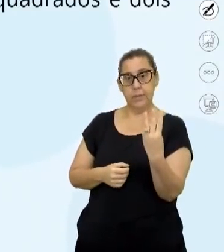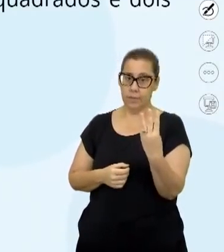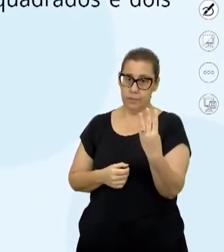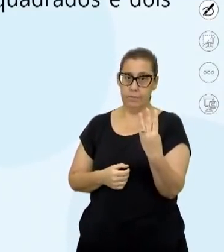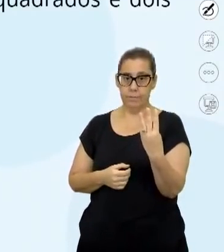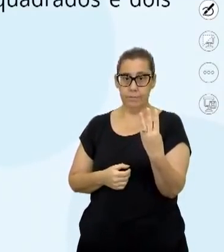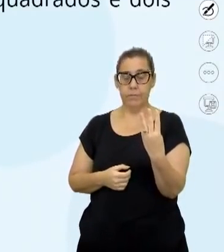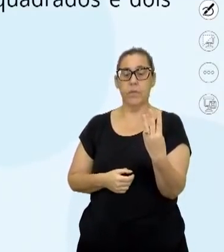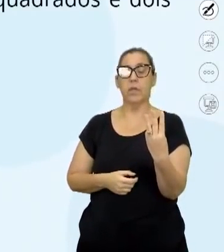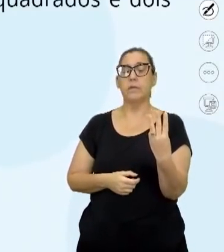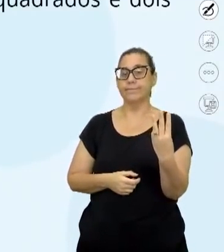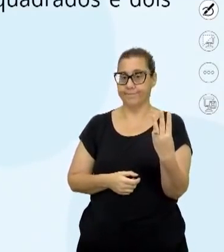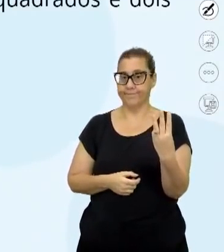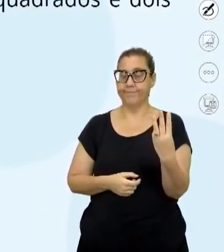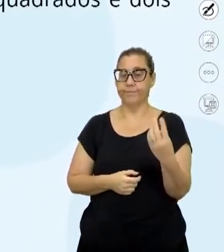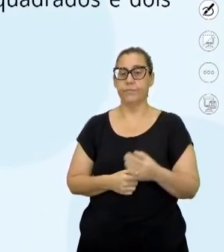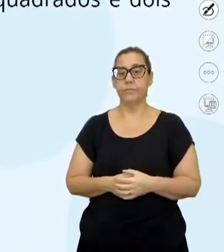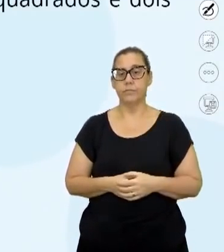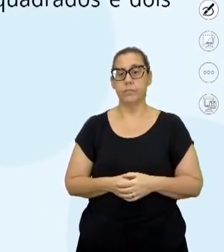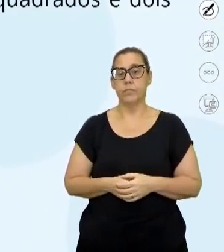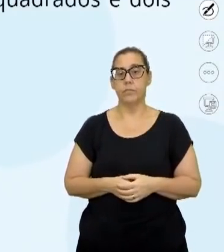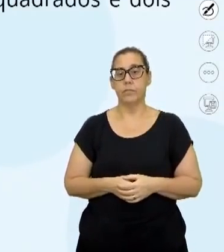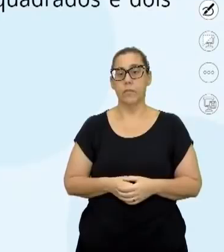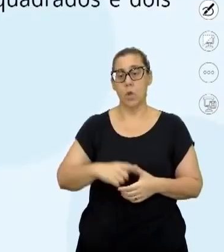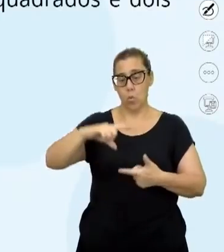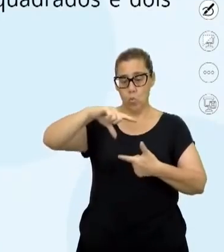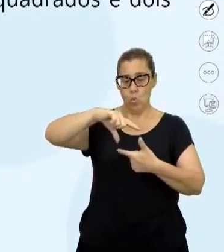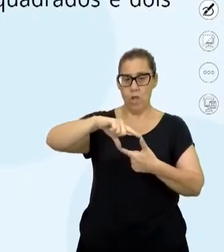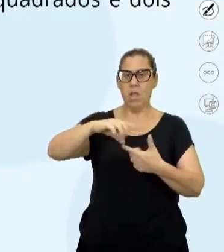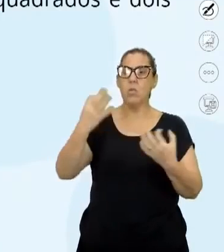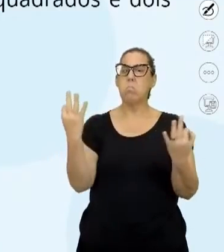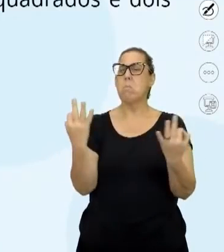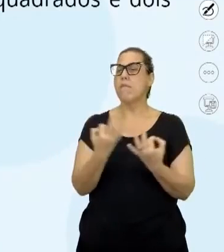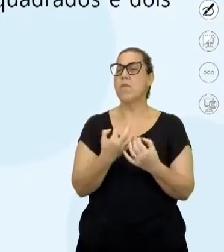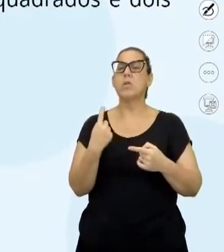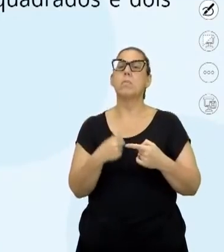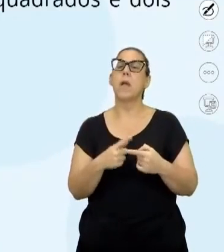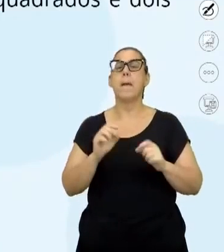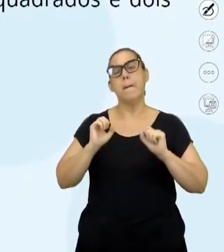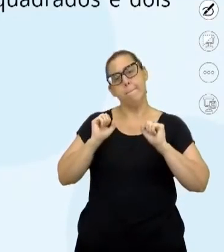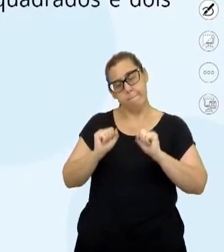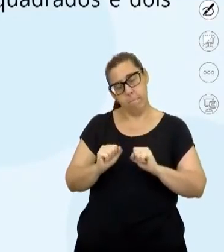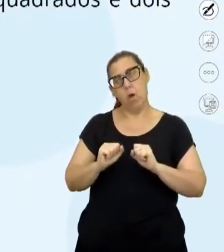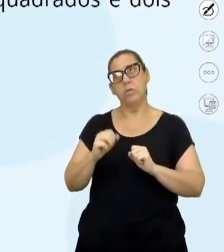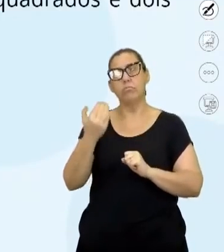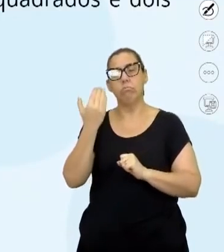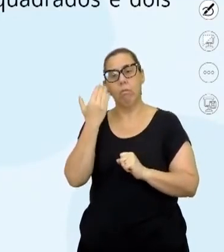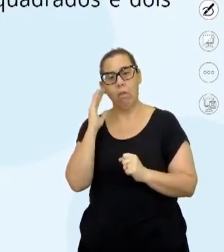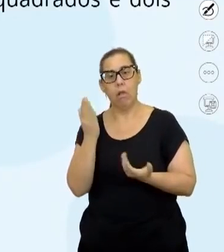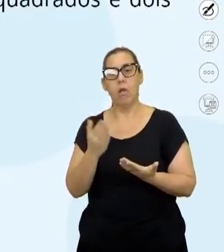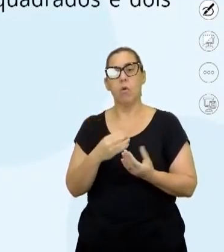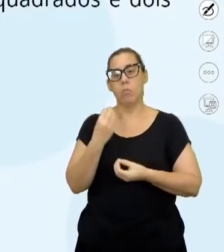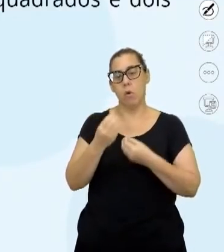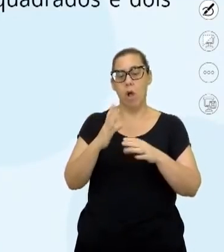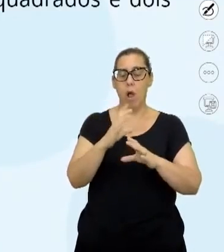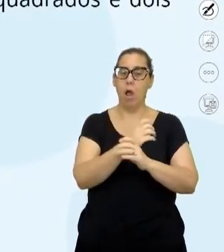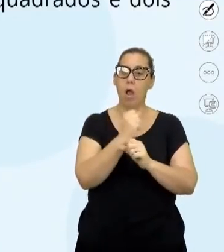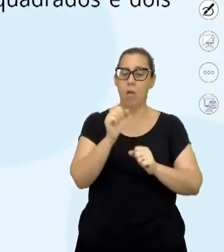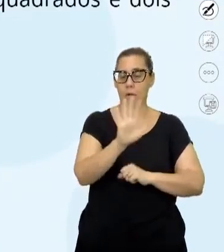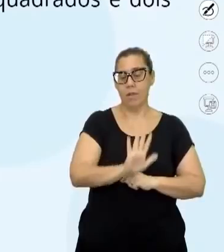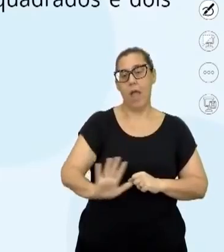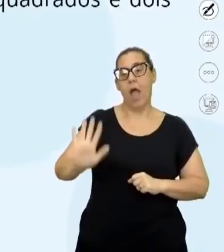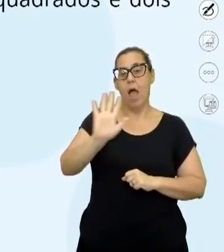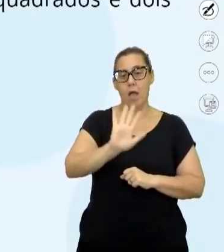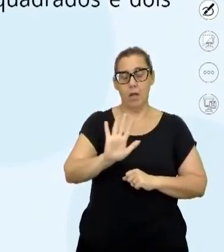tem 3 termos, e ele é chamado de quadrado perfeito porque ele pode ser interpretado como um cálculo da área de